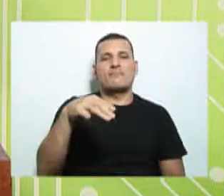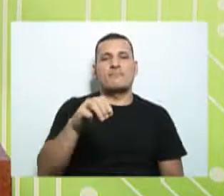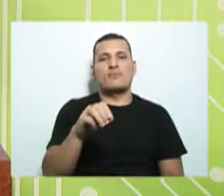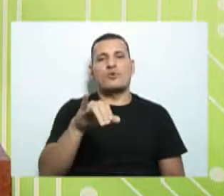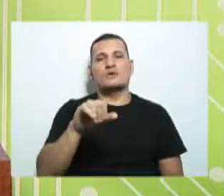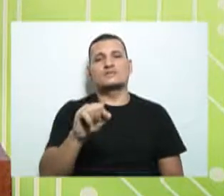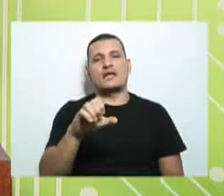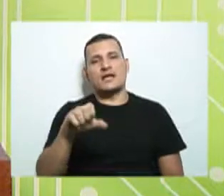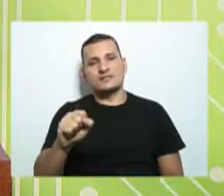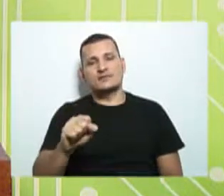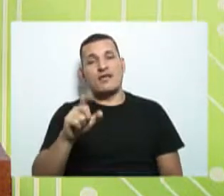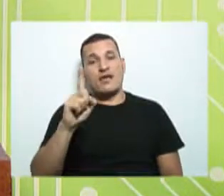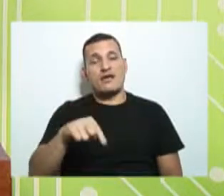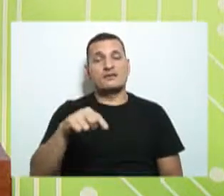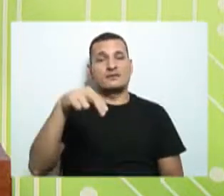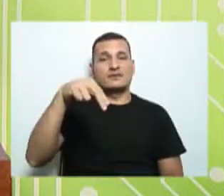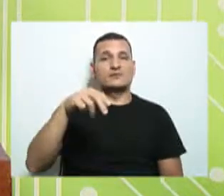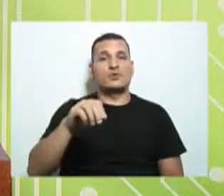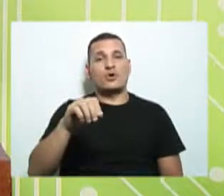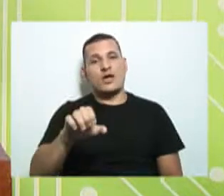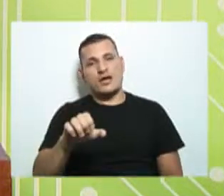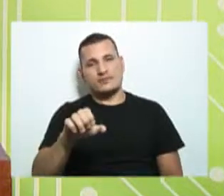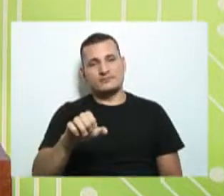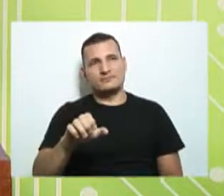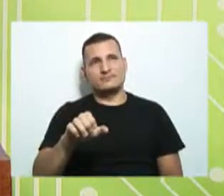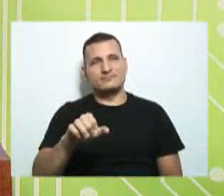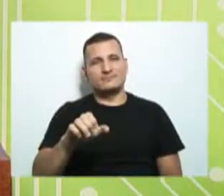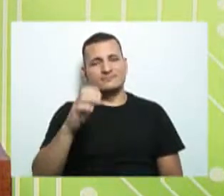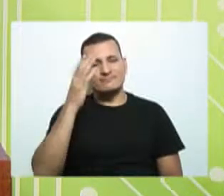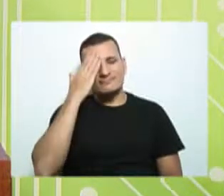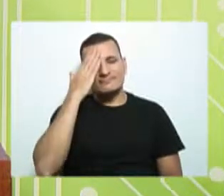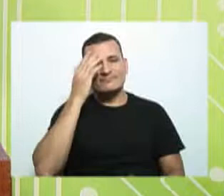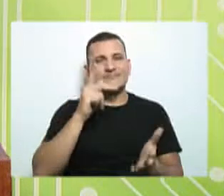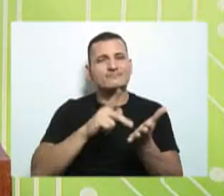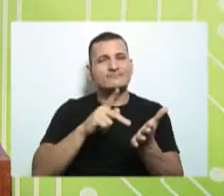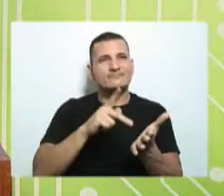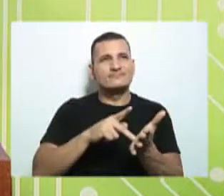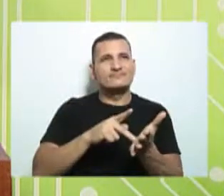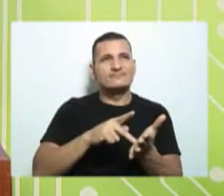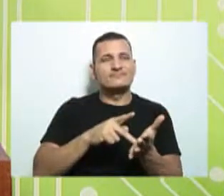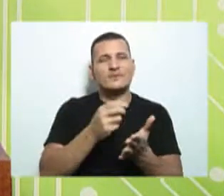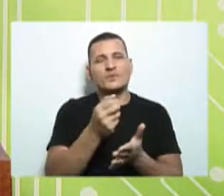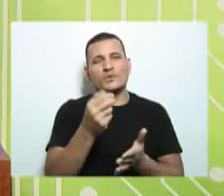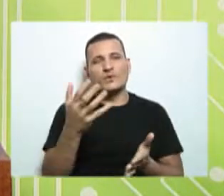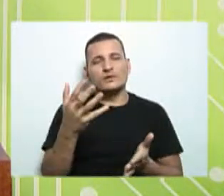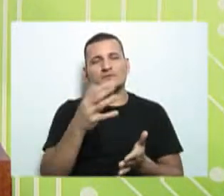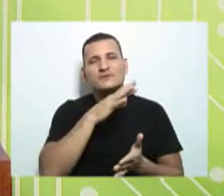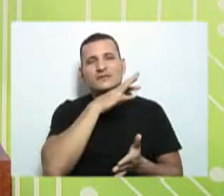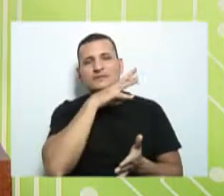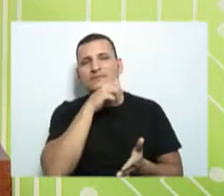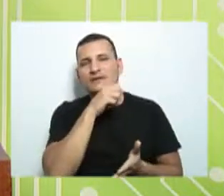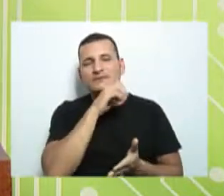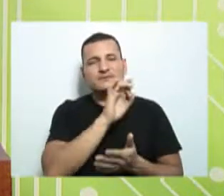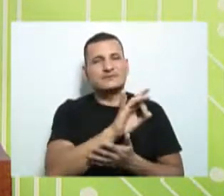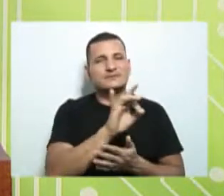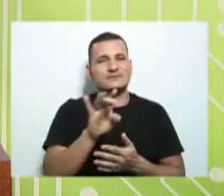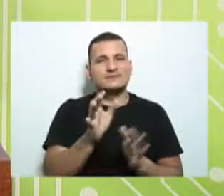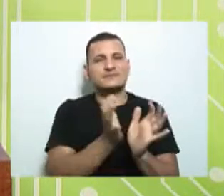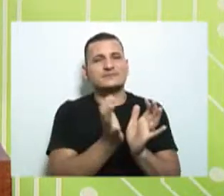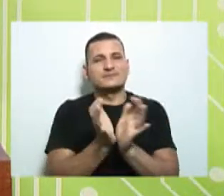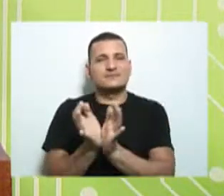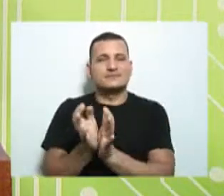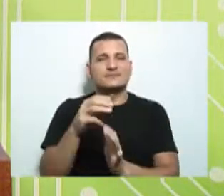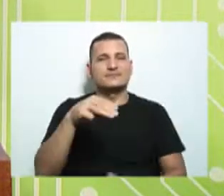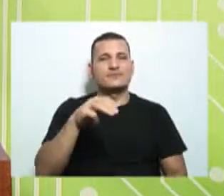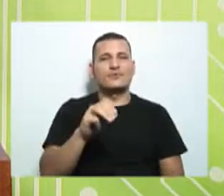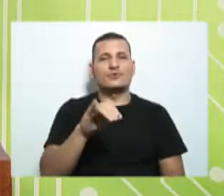de Noé. Puxa vida, é mesmo, tá escrito ali quantos animais de cada espécie? Moisés!